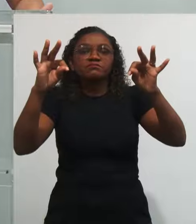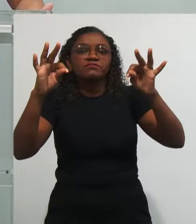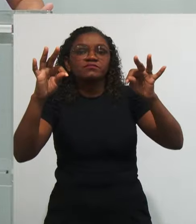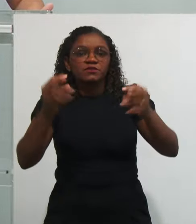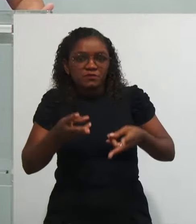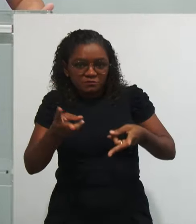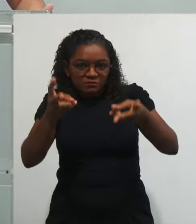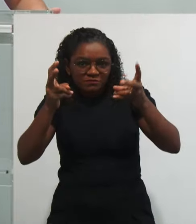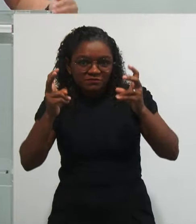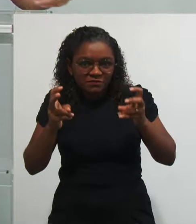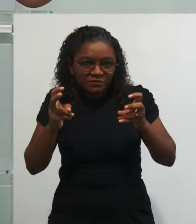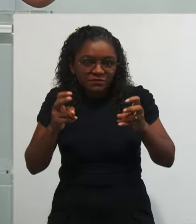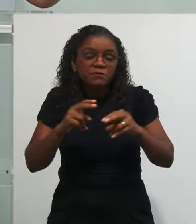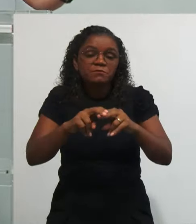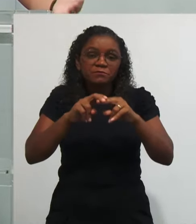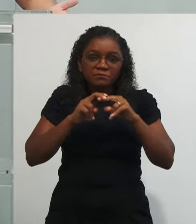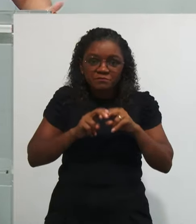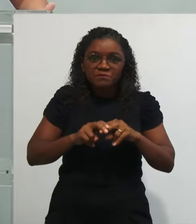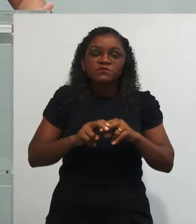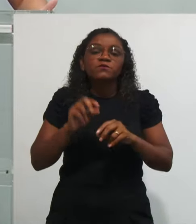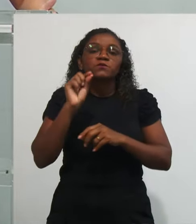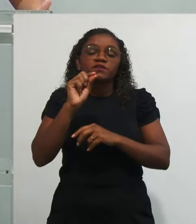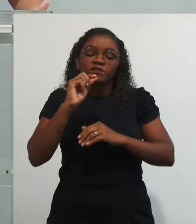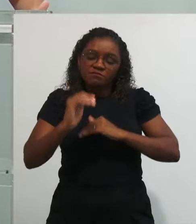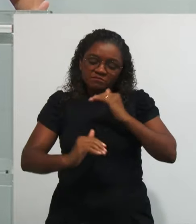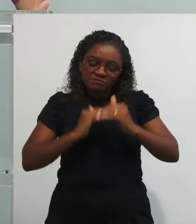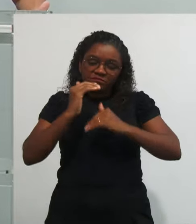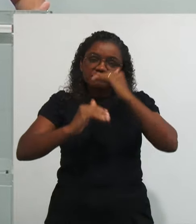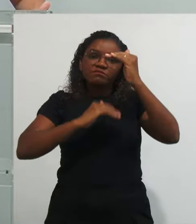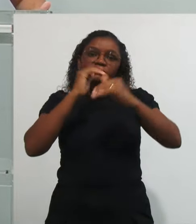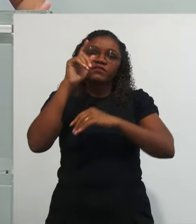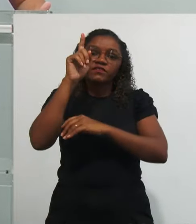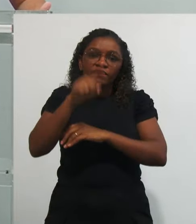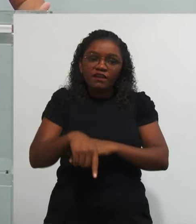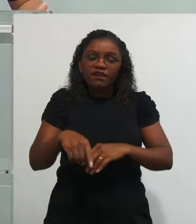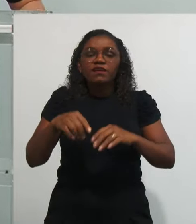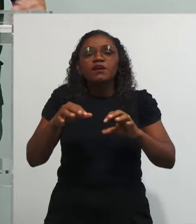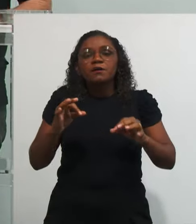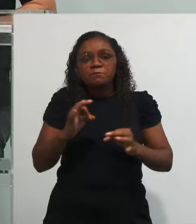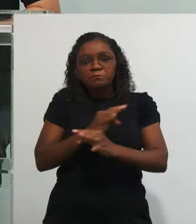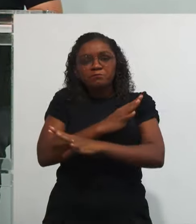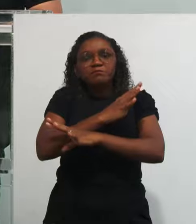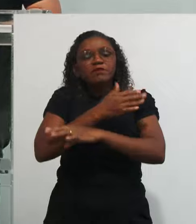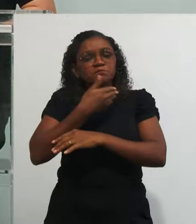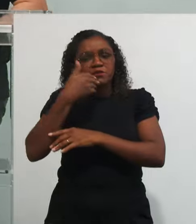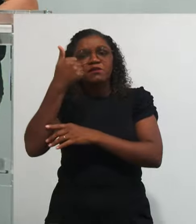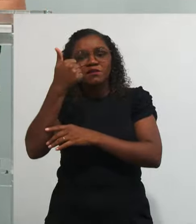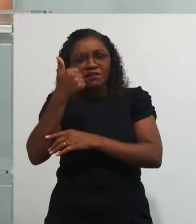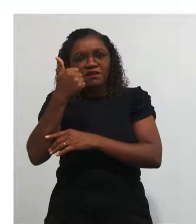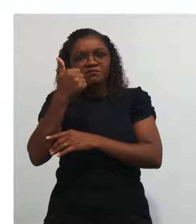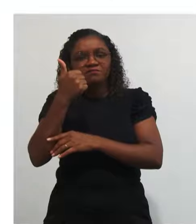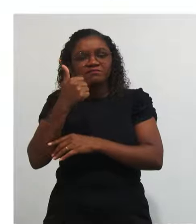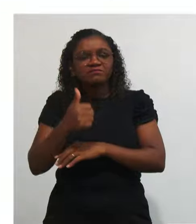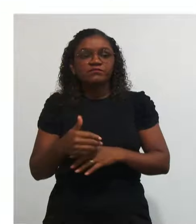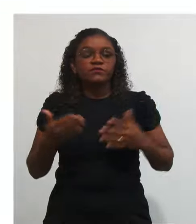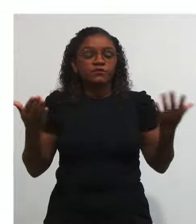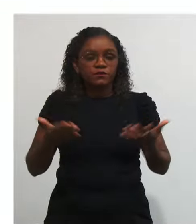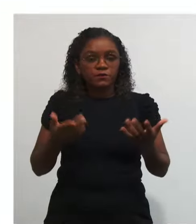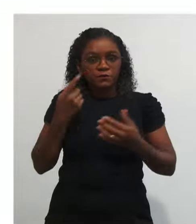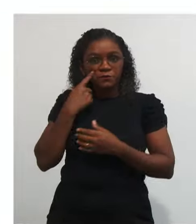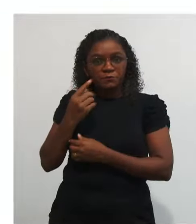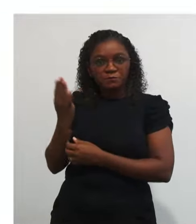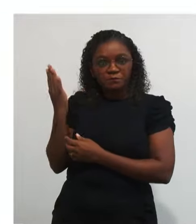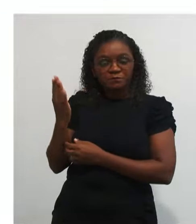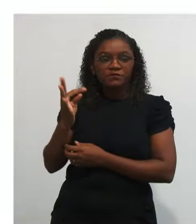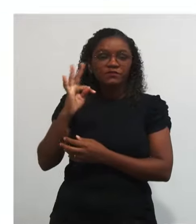eles são justamente para provocar para possibilitar essa melhoria Ok acompanha aqui comigo na tela que nós